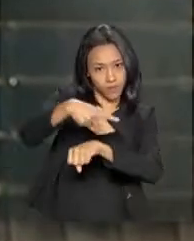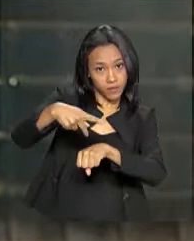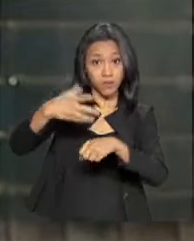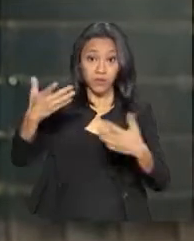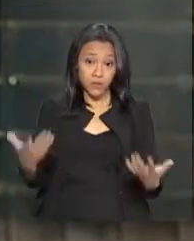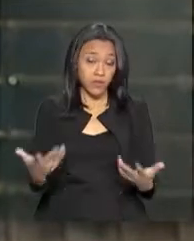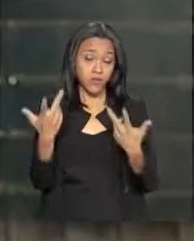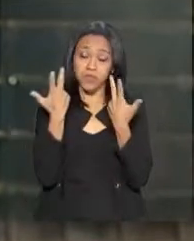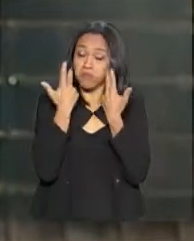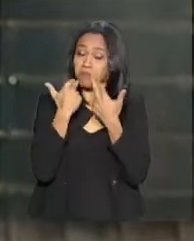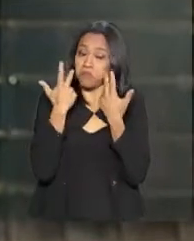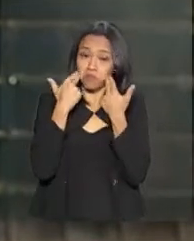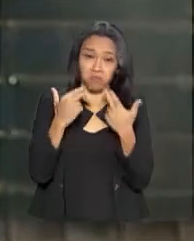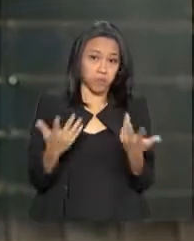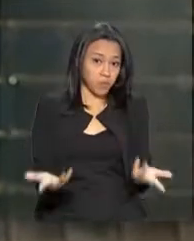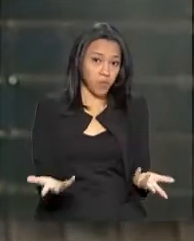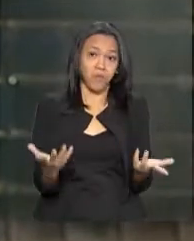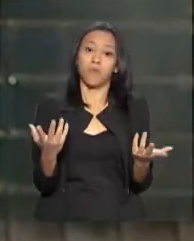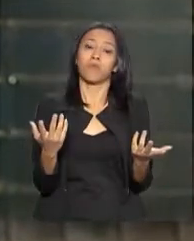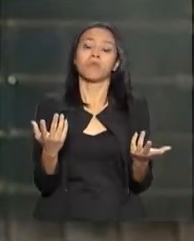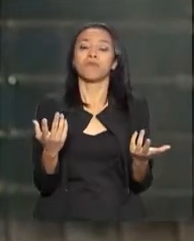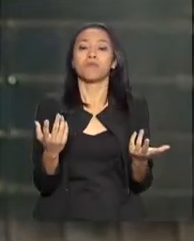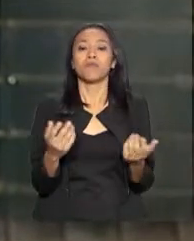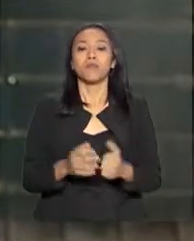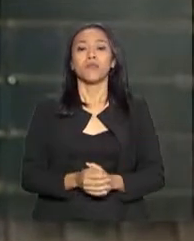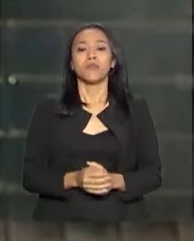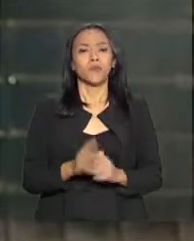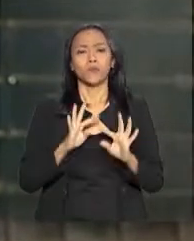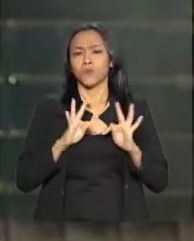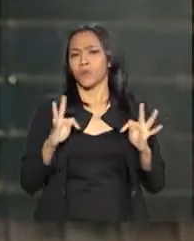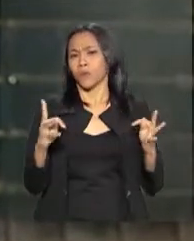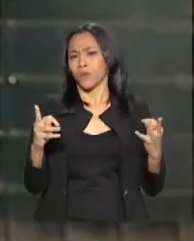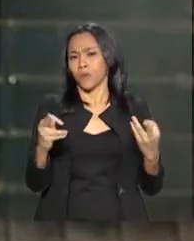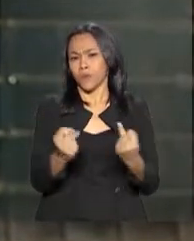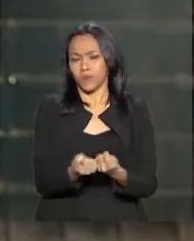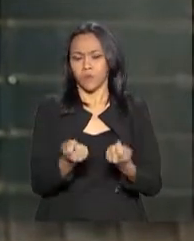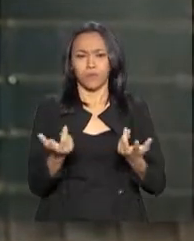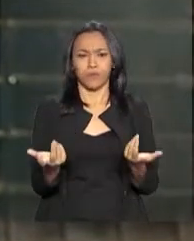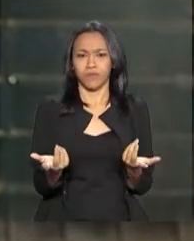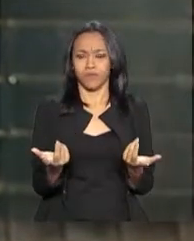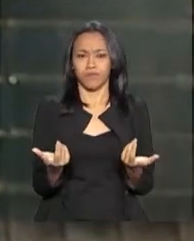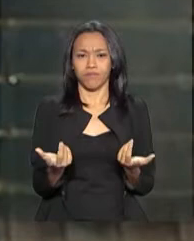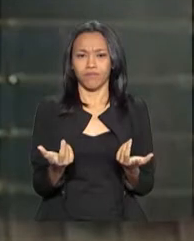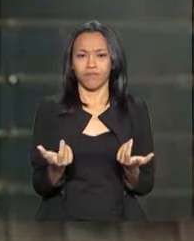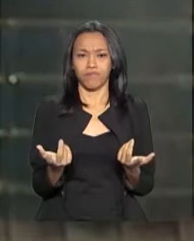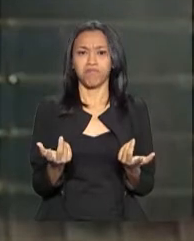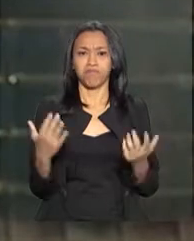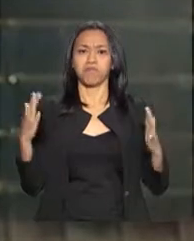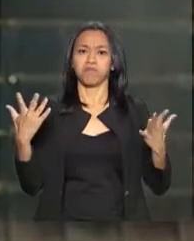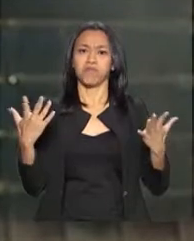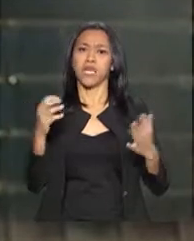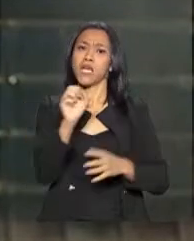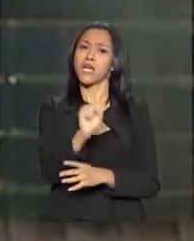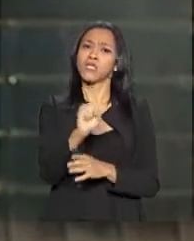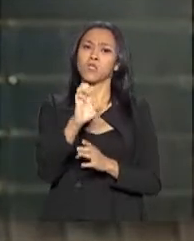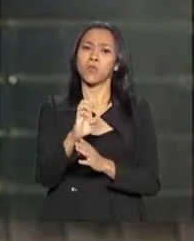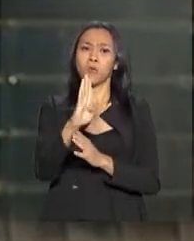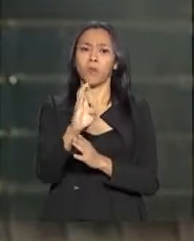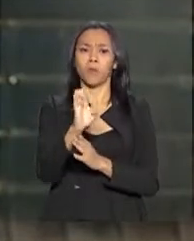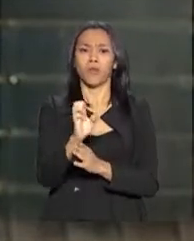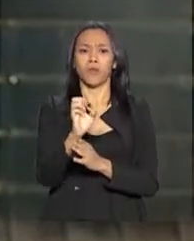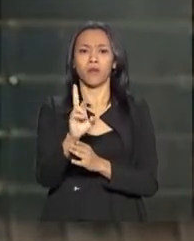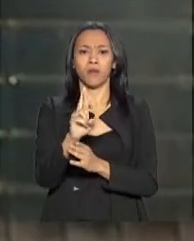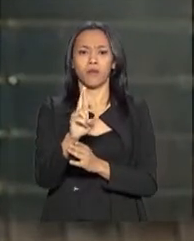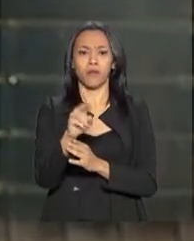toda a tranquilidade com toda a harmonia com toda a com toda a soberania que o povo soube exercer